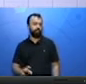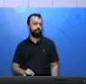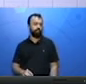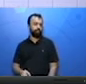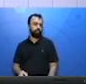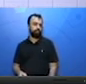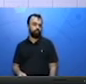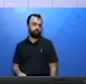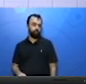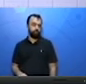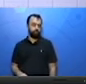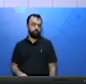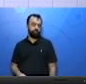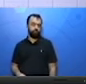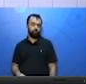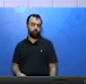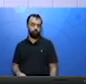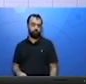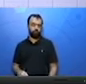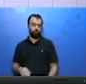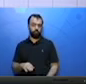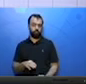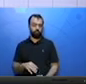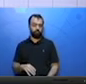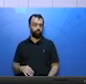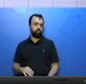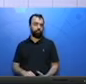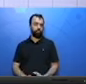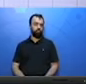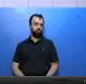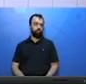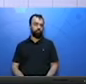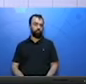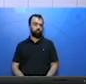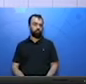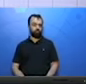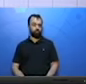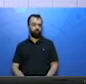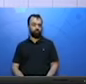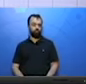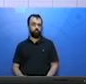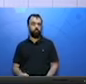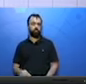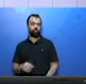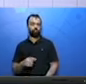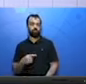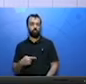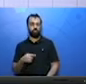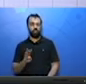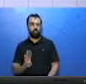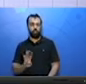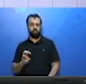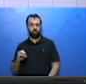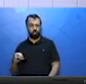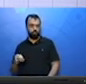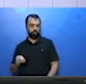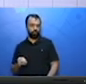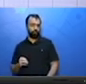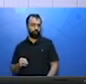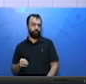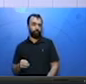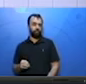reta X. Ela é em cima do eixo X. Menos 4 e 0, mesma coisa, Ele vai